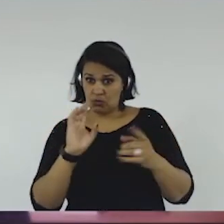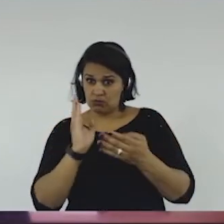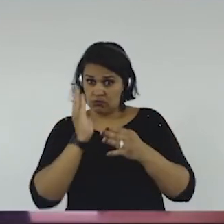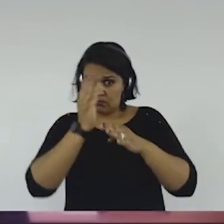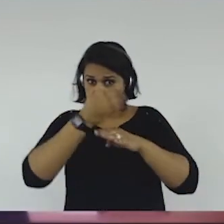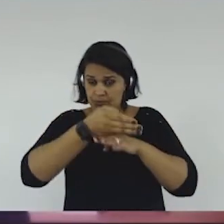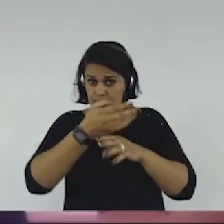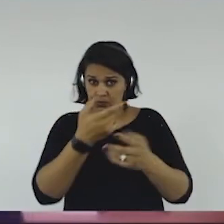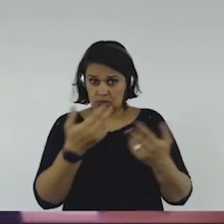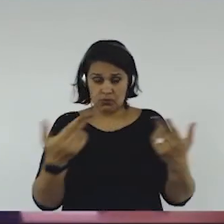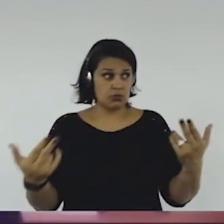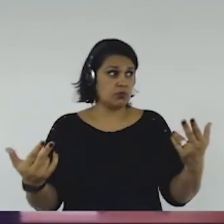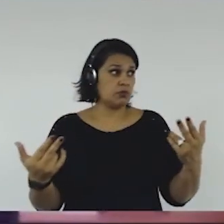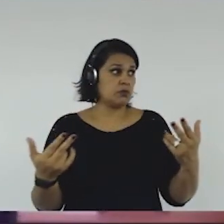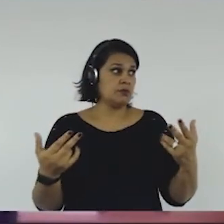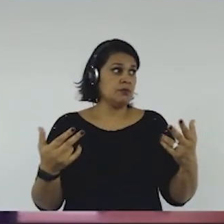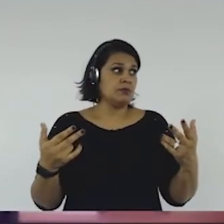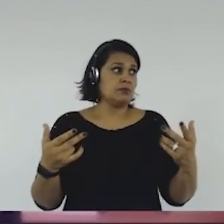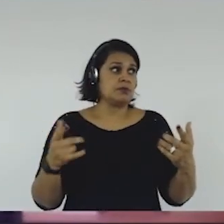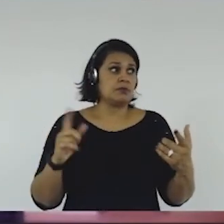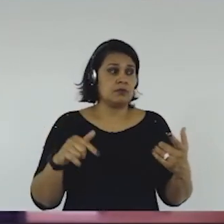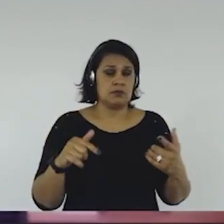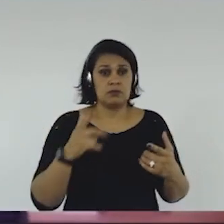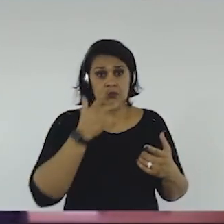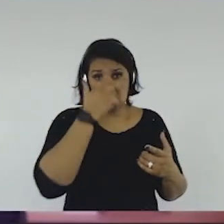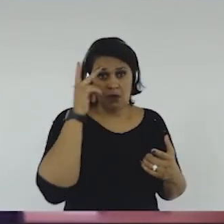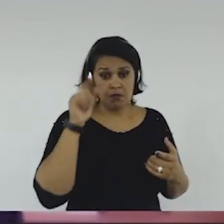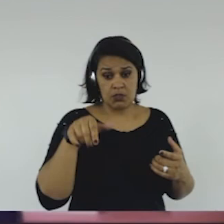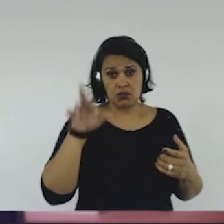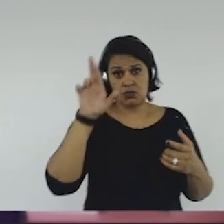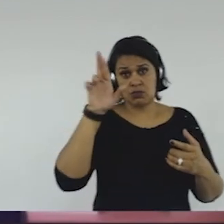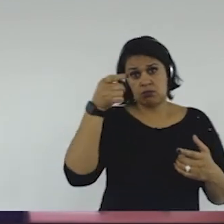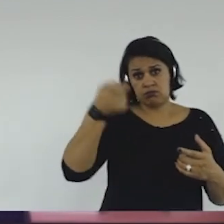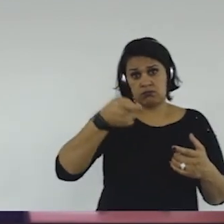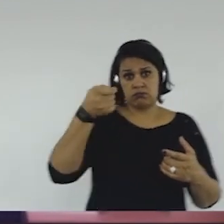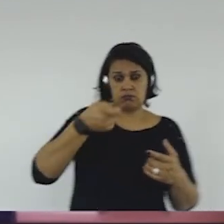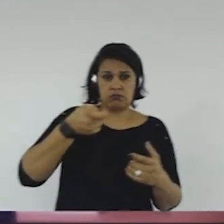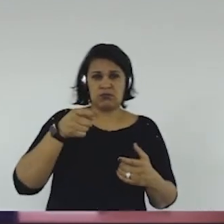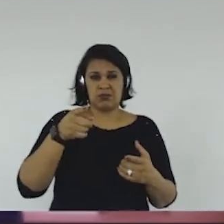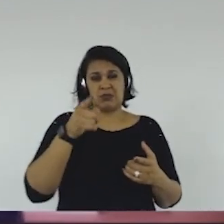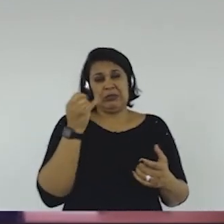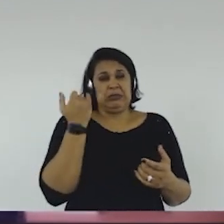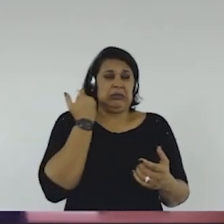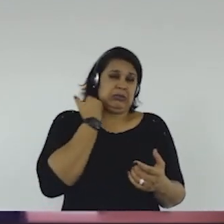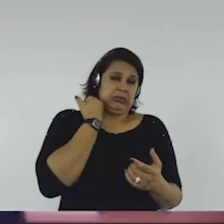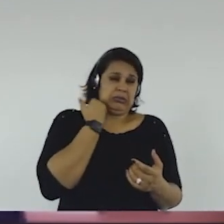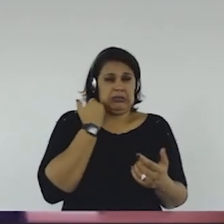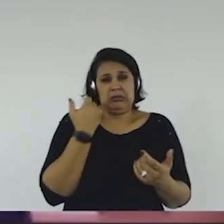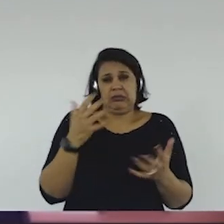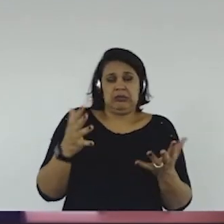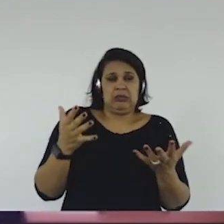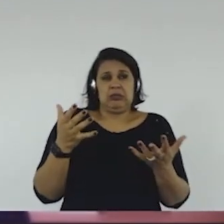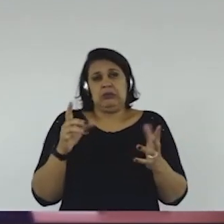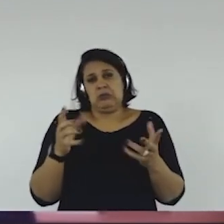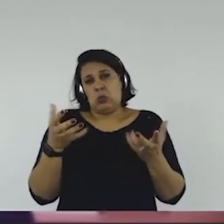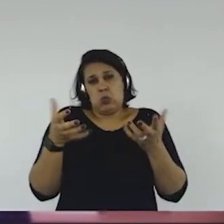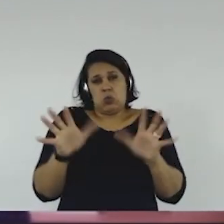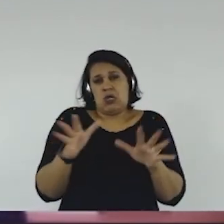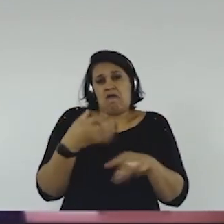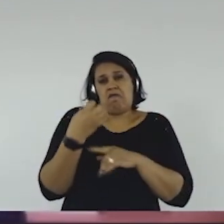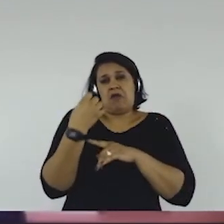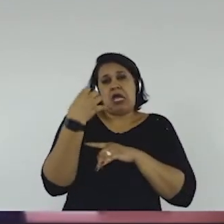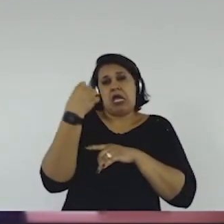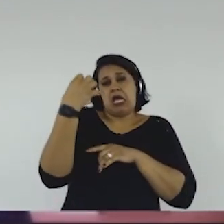de situações, e aí o árbitro desidioso, preguiçoso, ao invés de querer viajar, sei lá